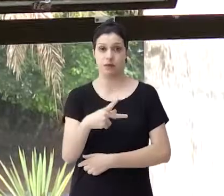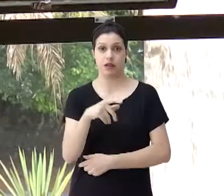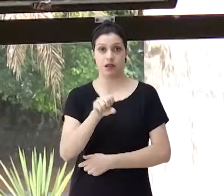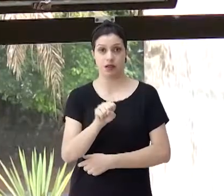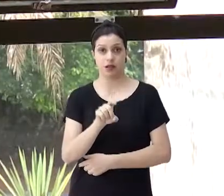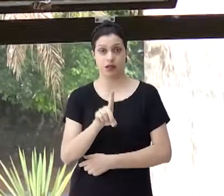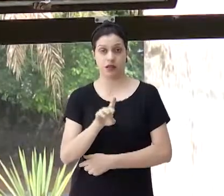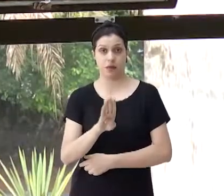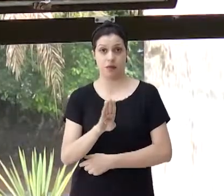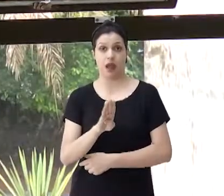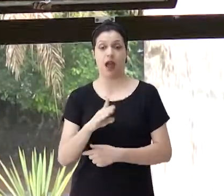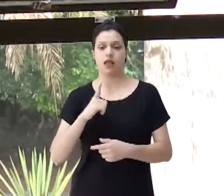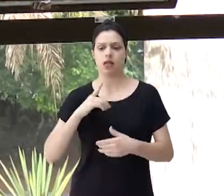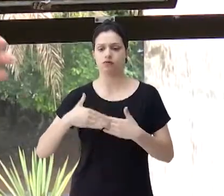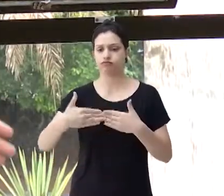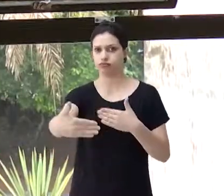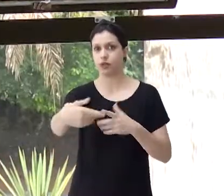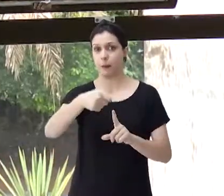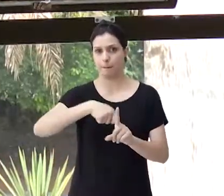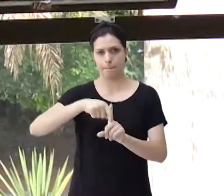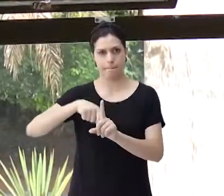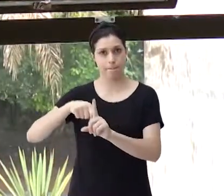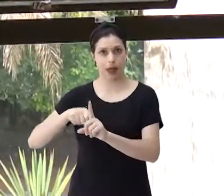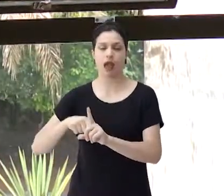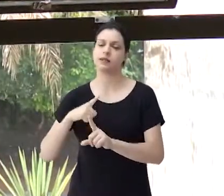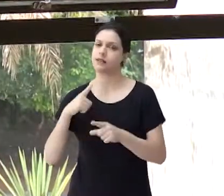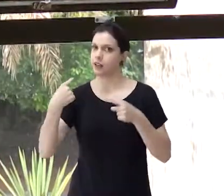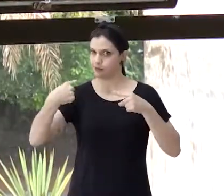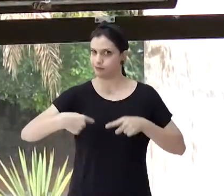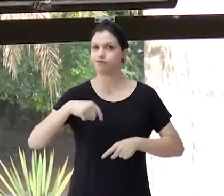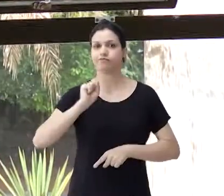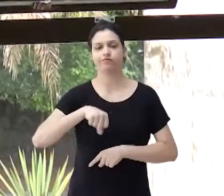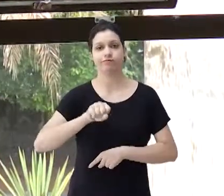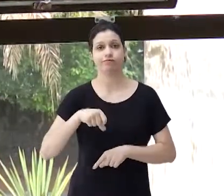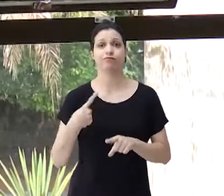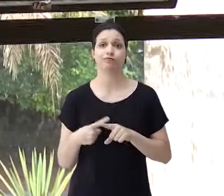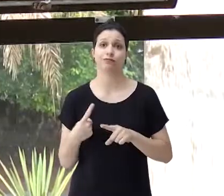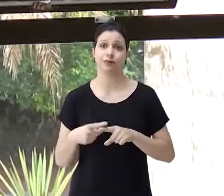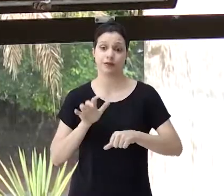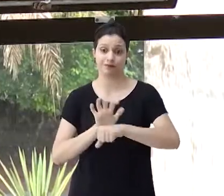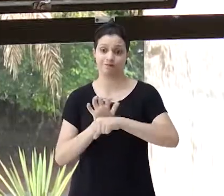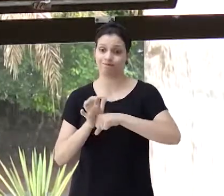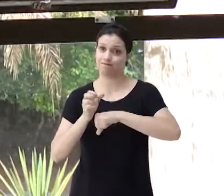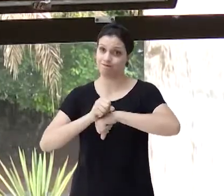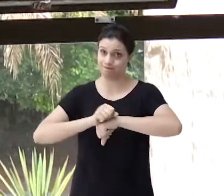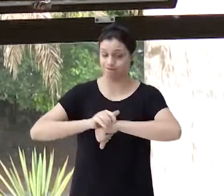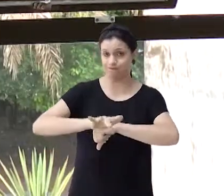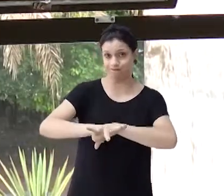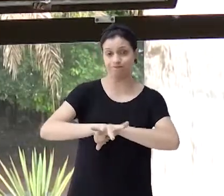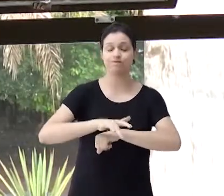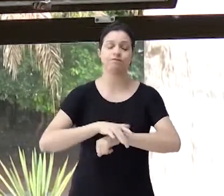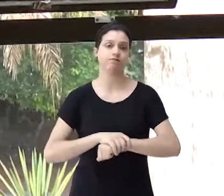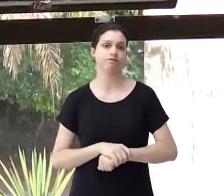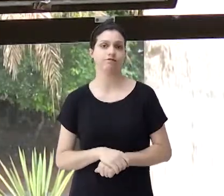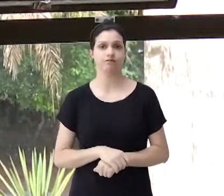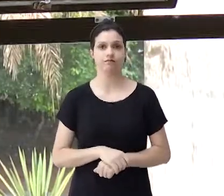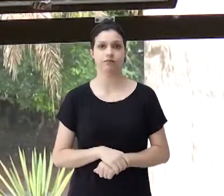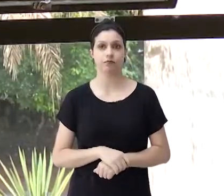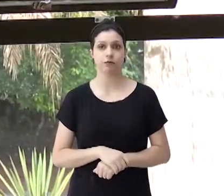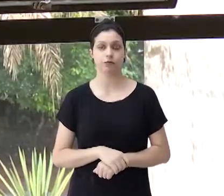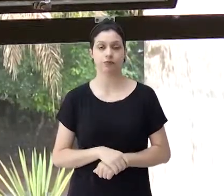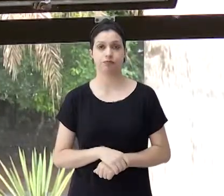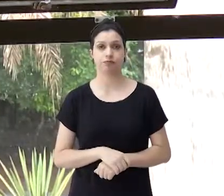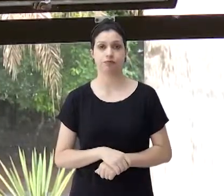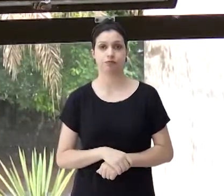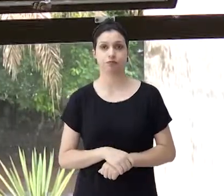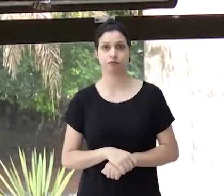Paulo Correia, do PSDB, os próximos meses da nova gestão serão desafiadores devido à